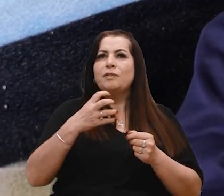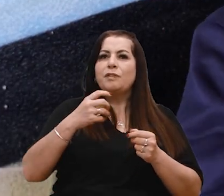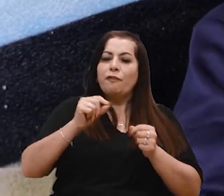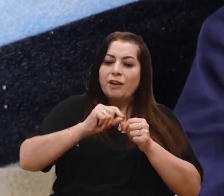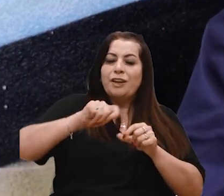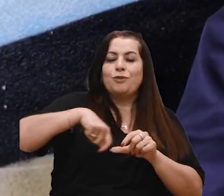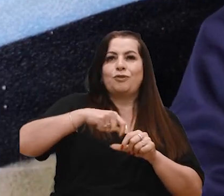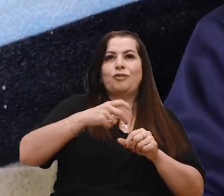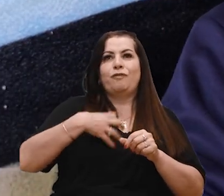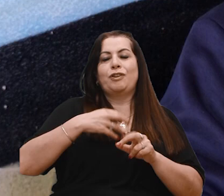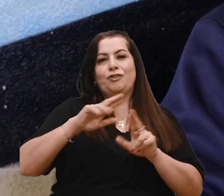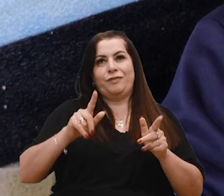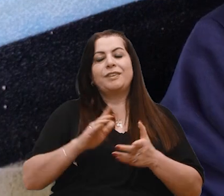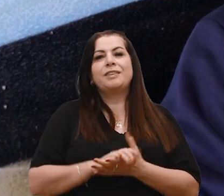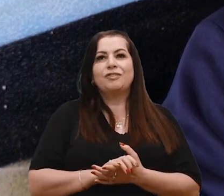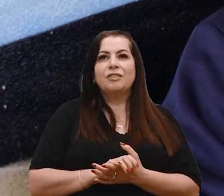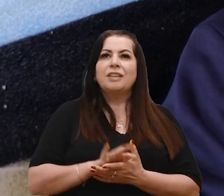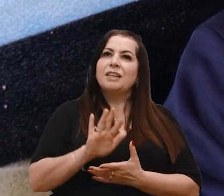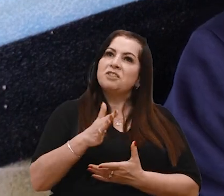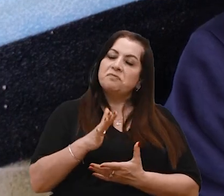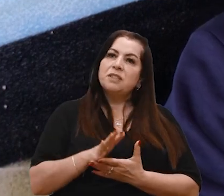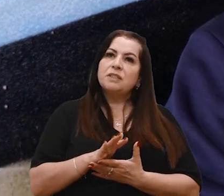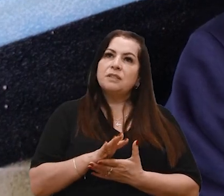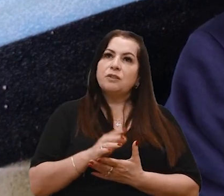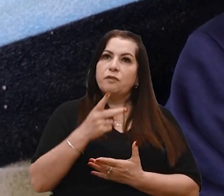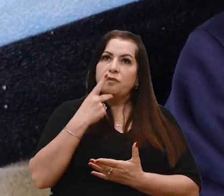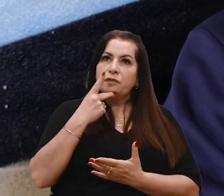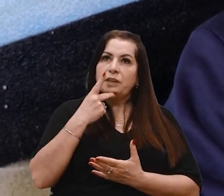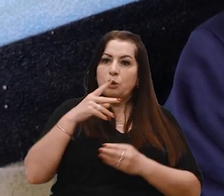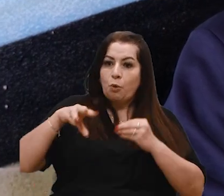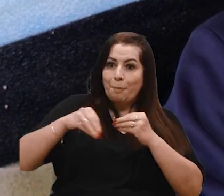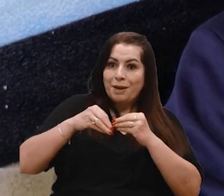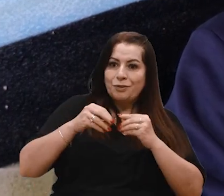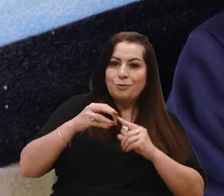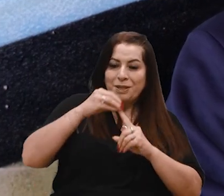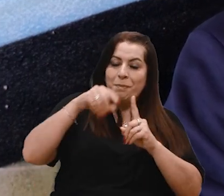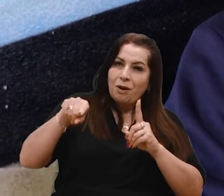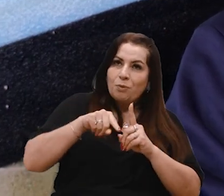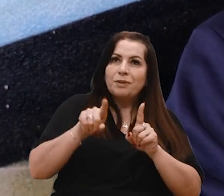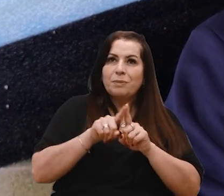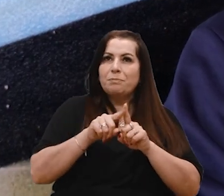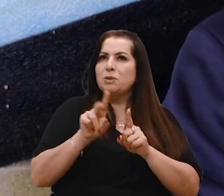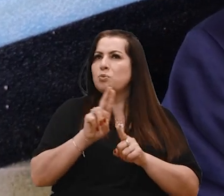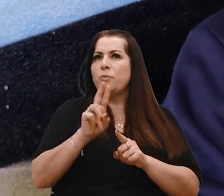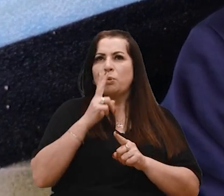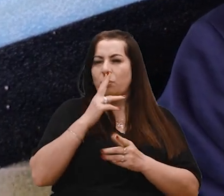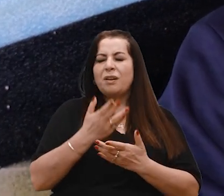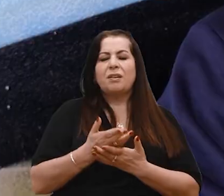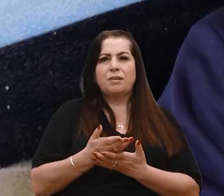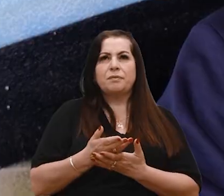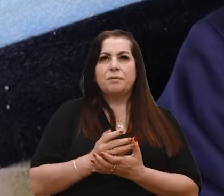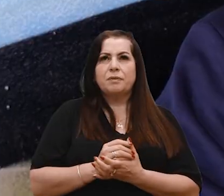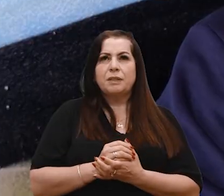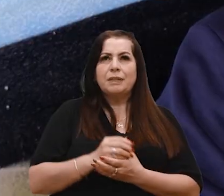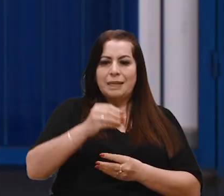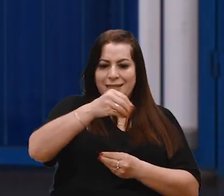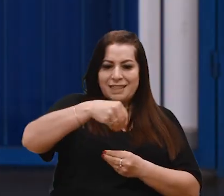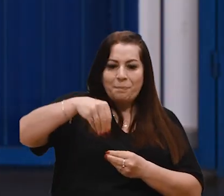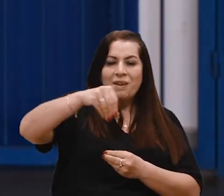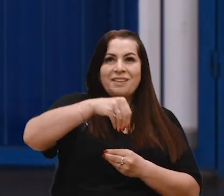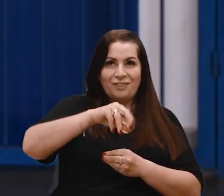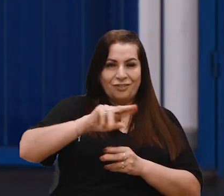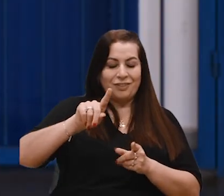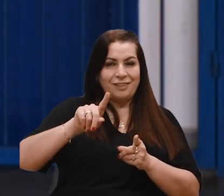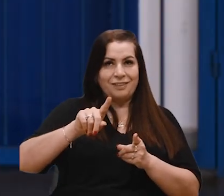mesmo nome, só que falado de forma diferente, né? Então, às vezes que nem eu falei que o acompanhamento que é diferente, mas é o mesmo nome assim. Mesmo nome,